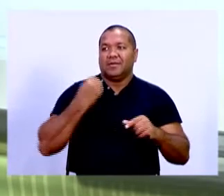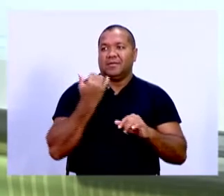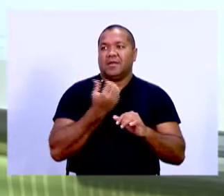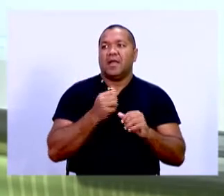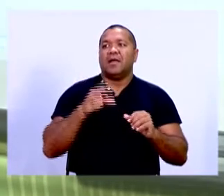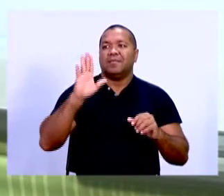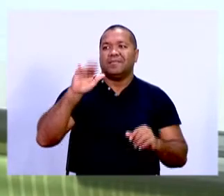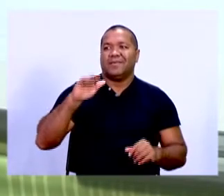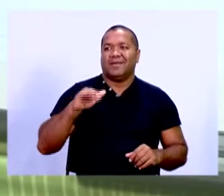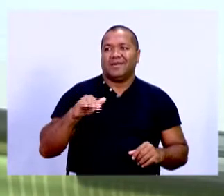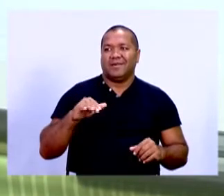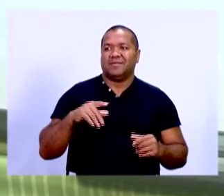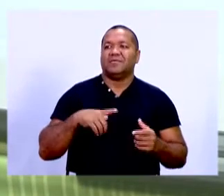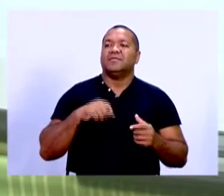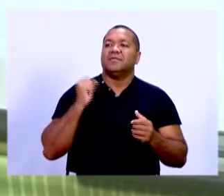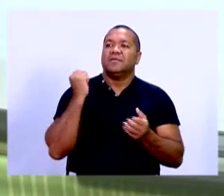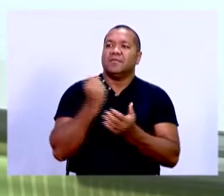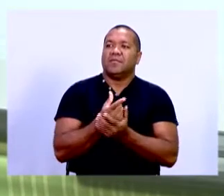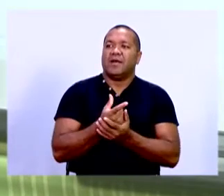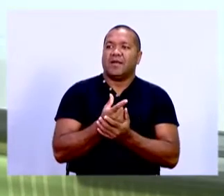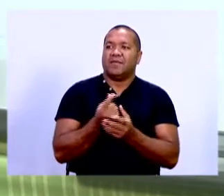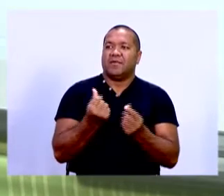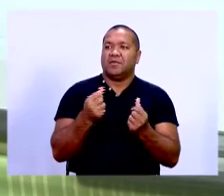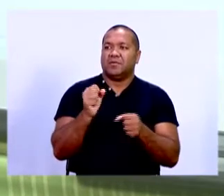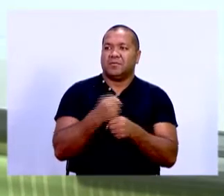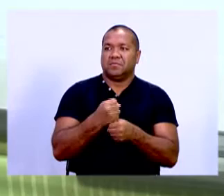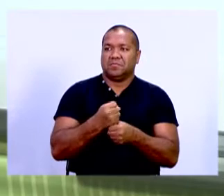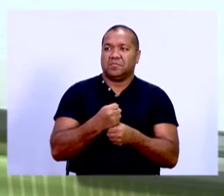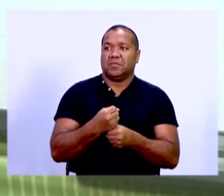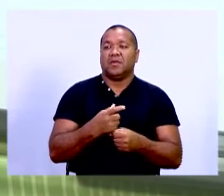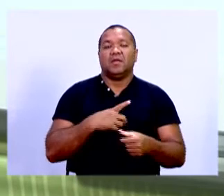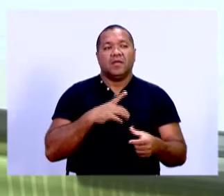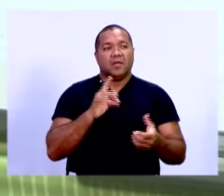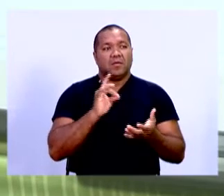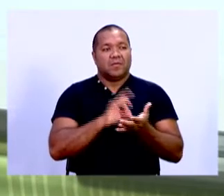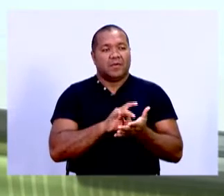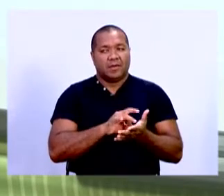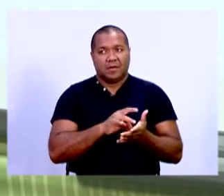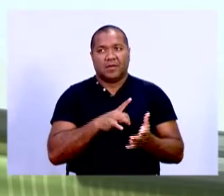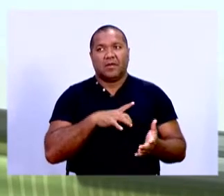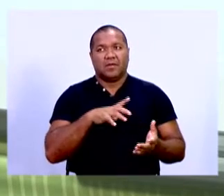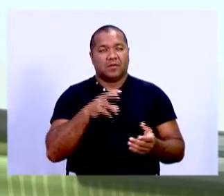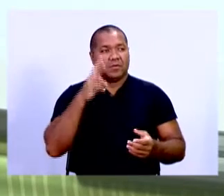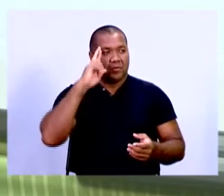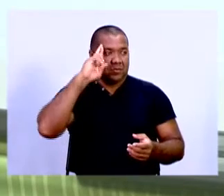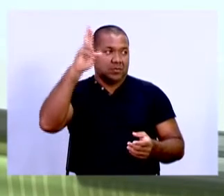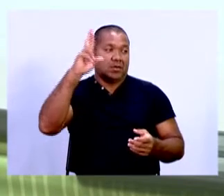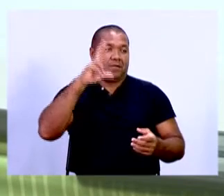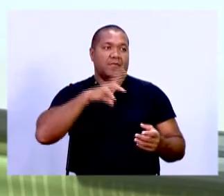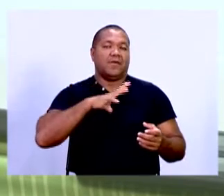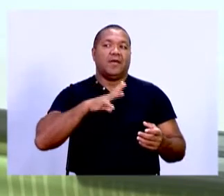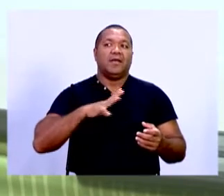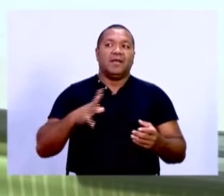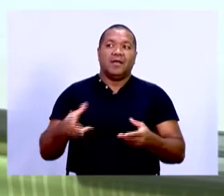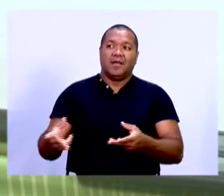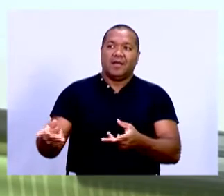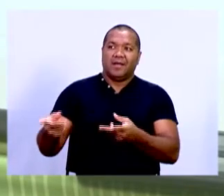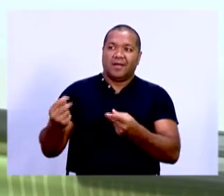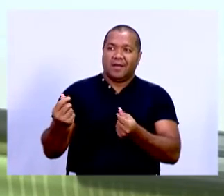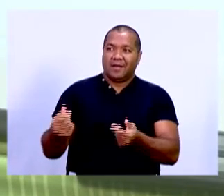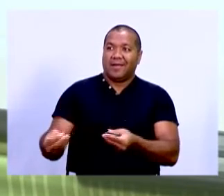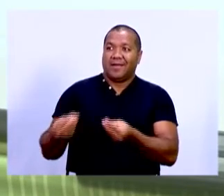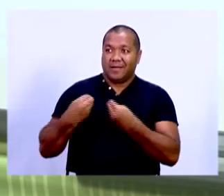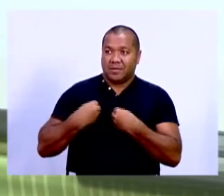paga valores anuais e eu tenho certeza que o seu Jorge, com o retorno que ele vai ter, ele não vai se preocupar